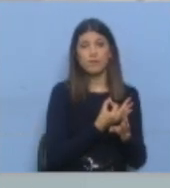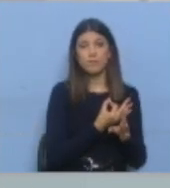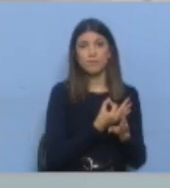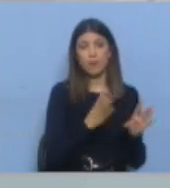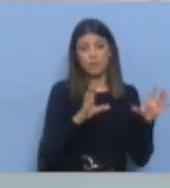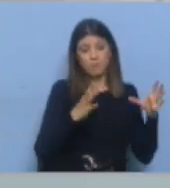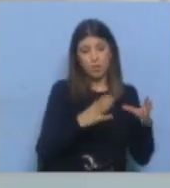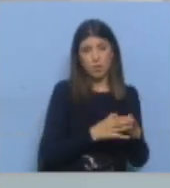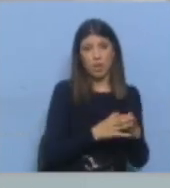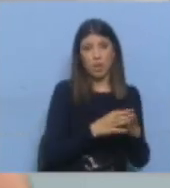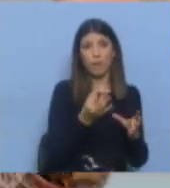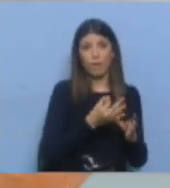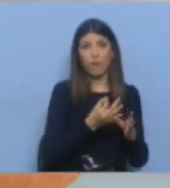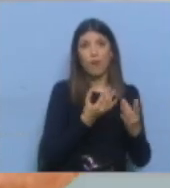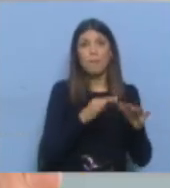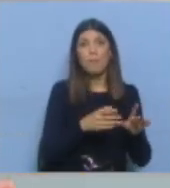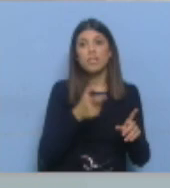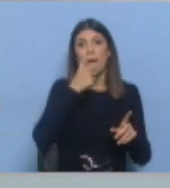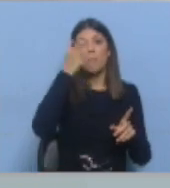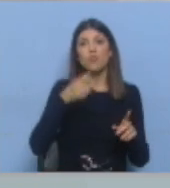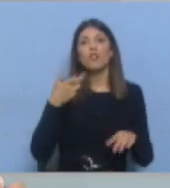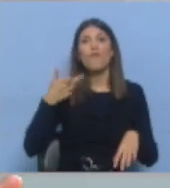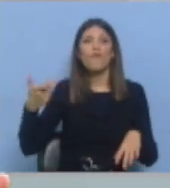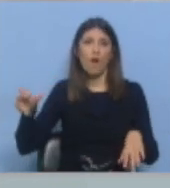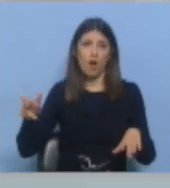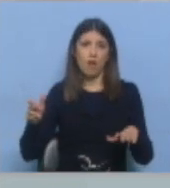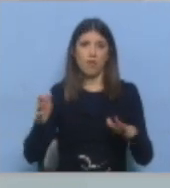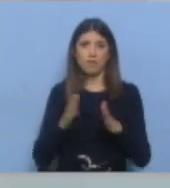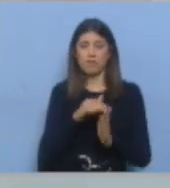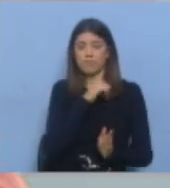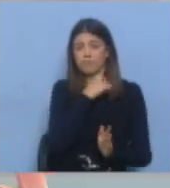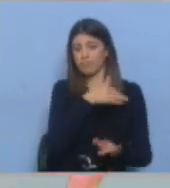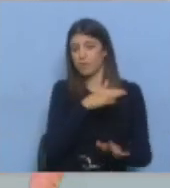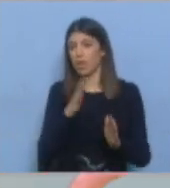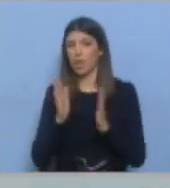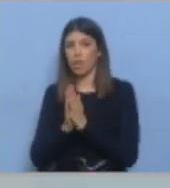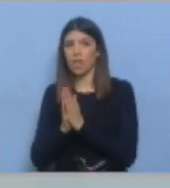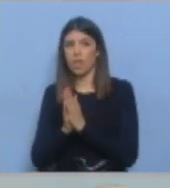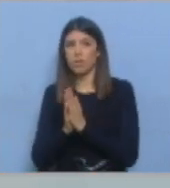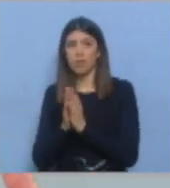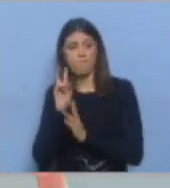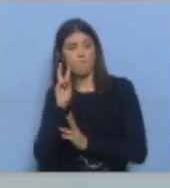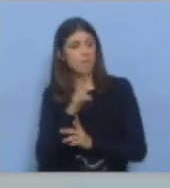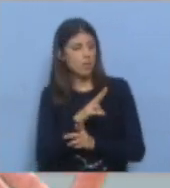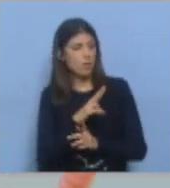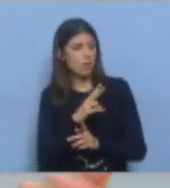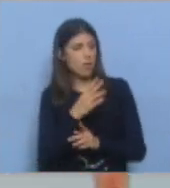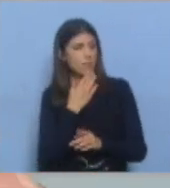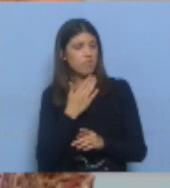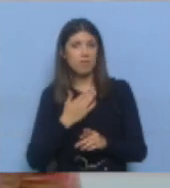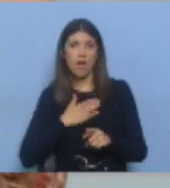minoritário, mas muita gente de fora, que não estava nem aí com a Igreja, vamos dizer assim, ficou muito sensibilizada,